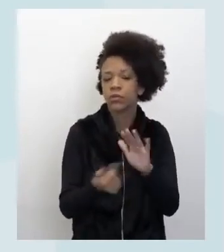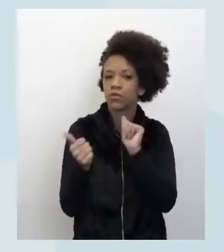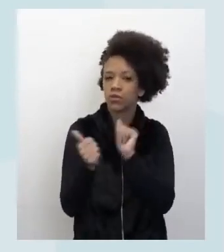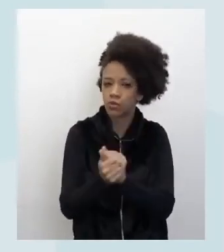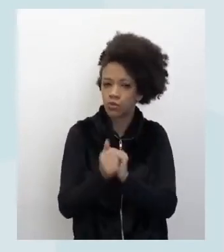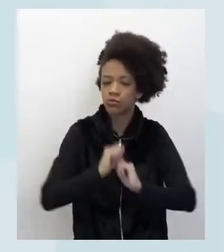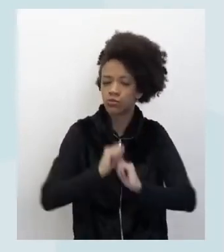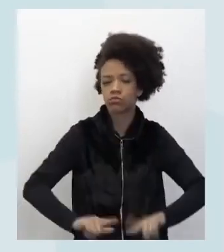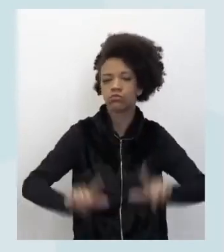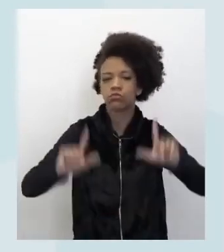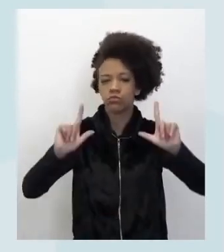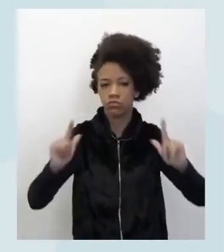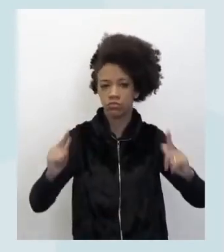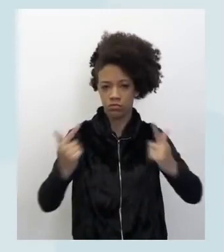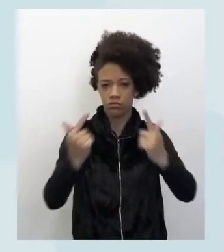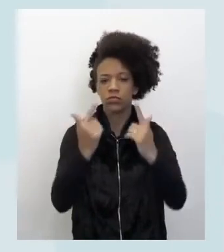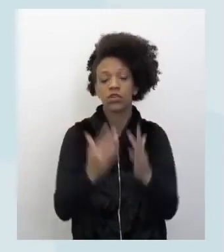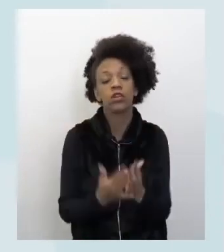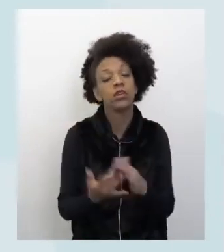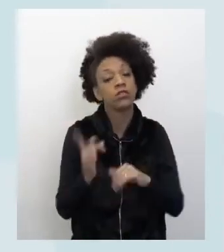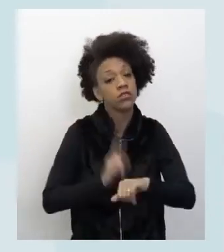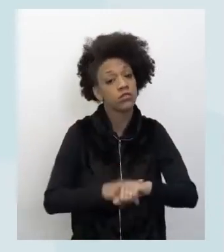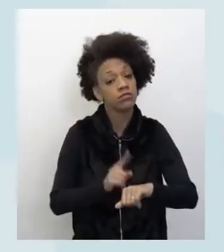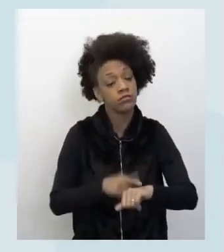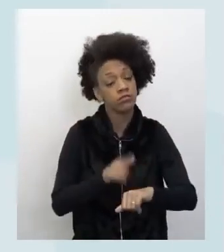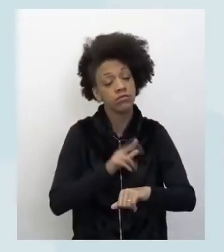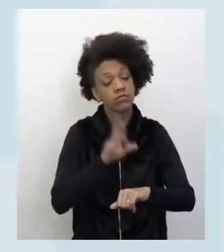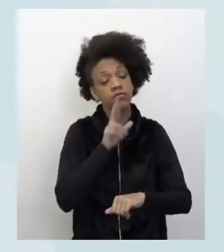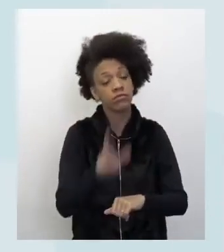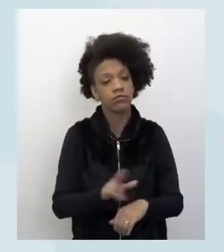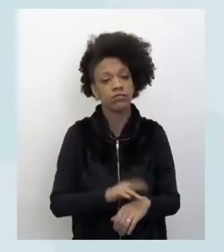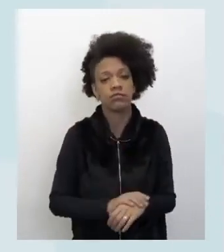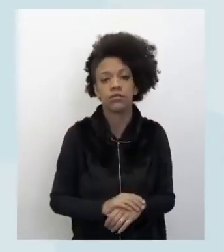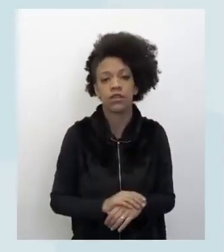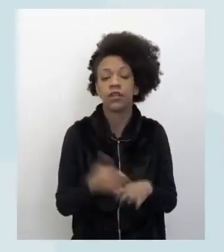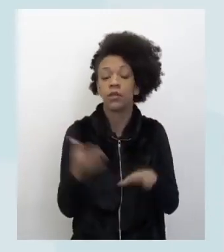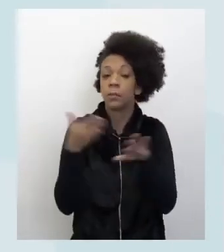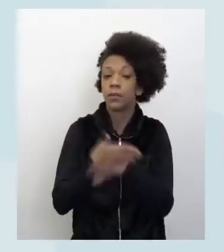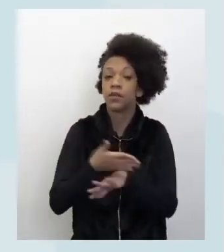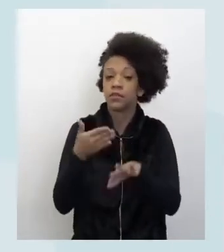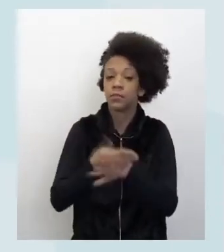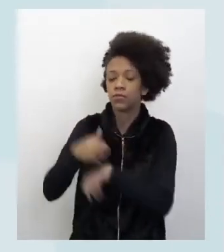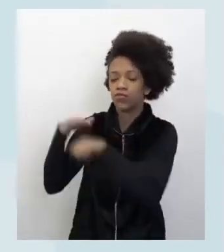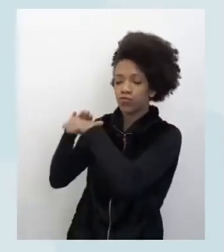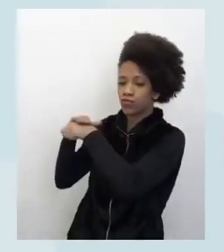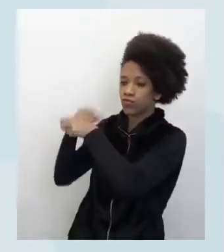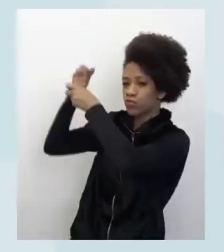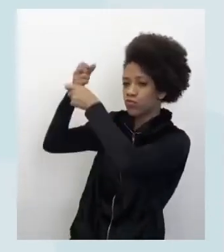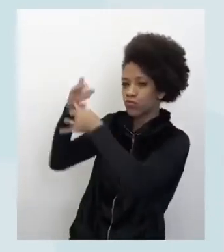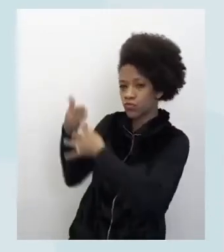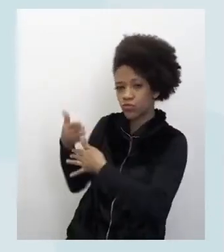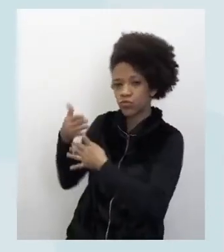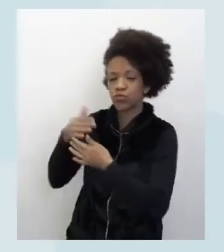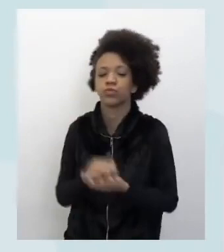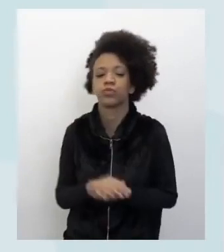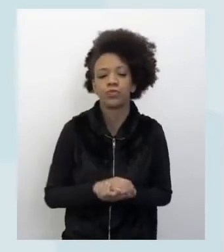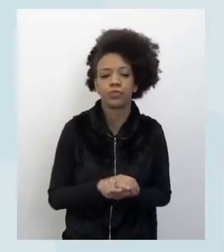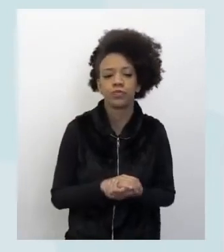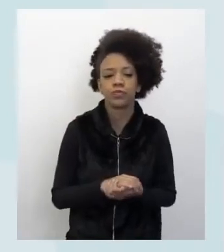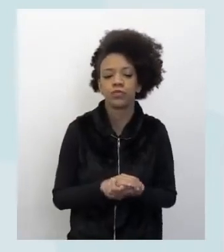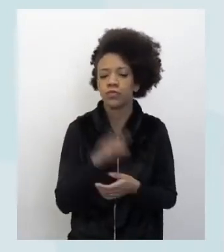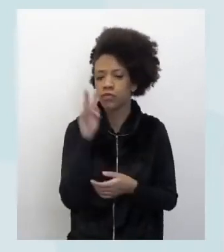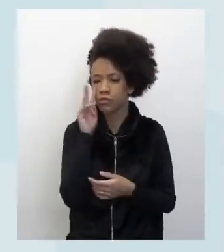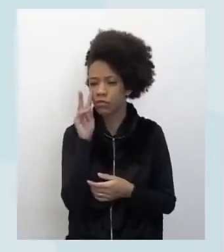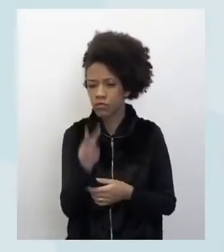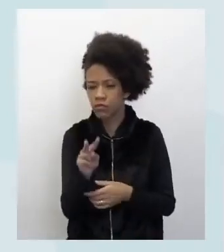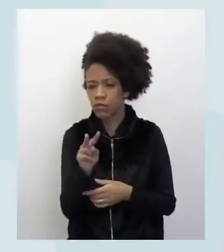o mapa e vocês terão um tempo para responder e participar por meio do nosso chat. Então, vamos lá.